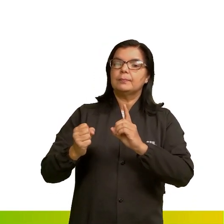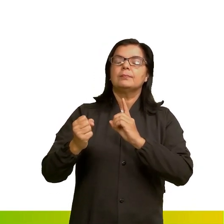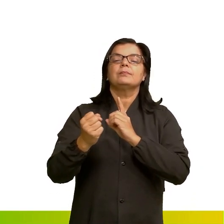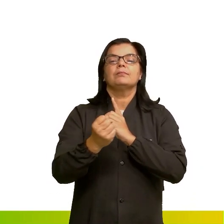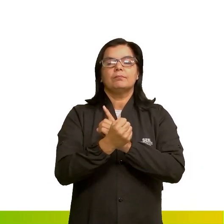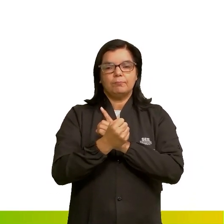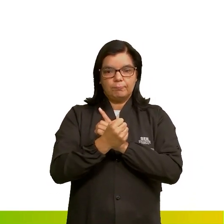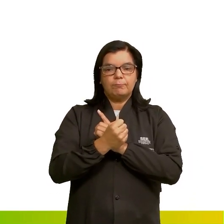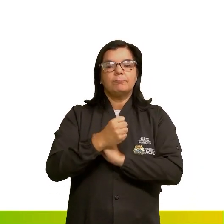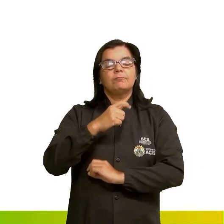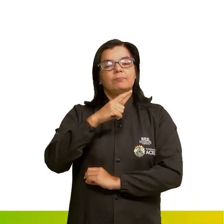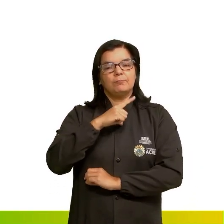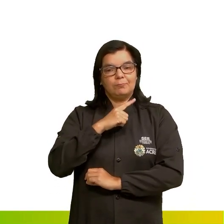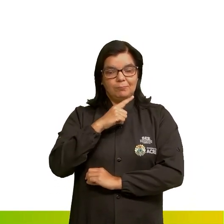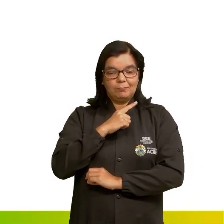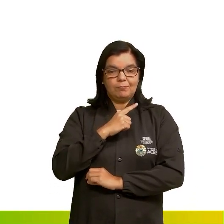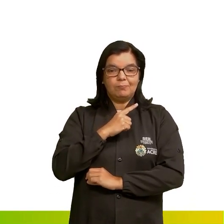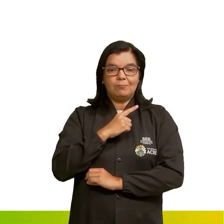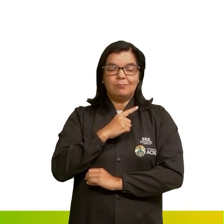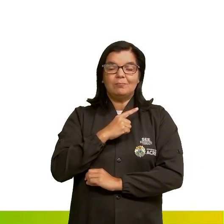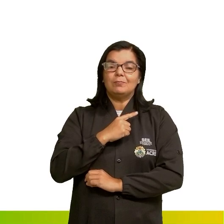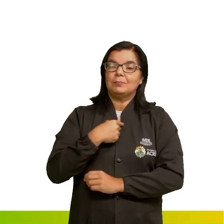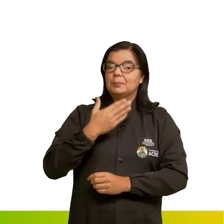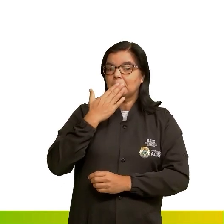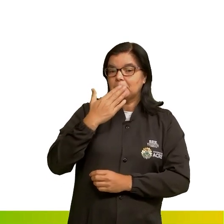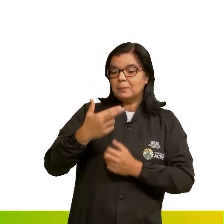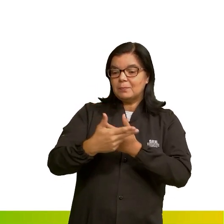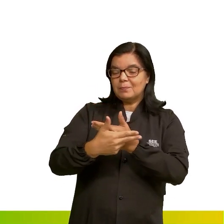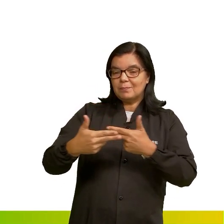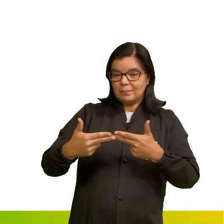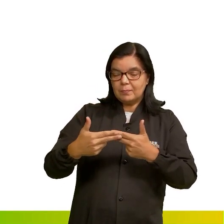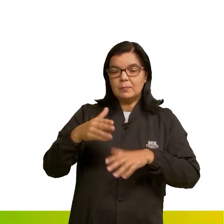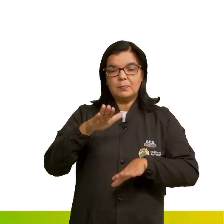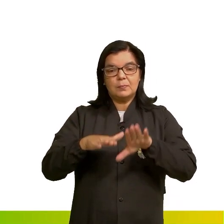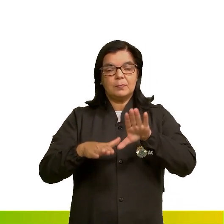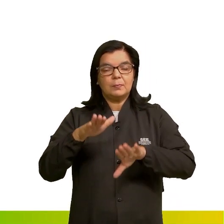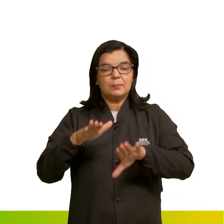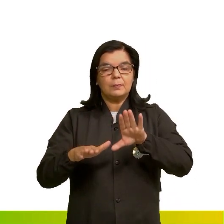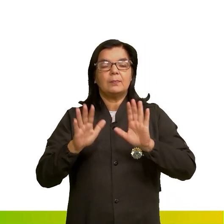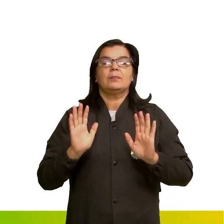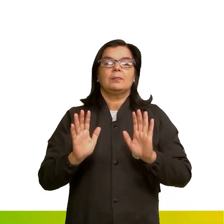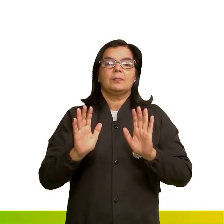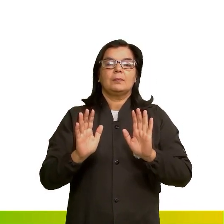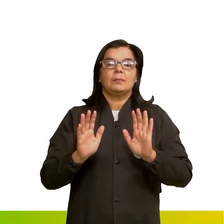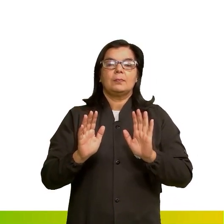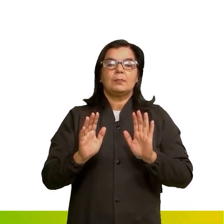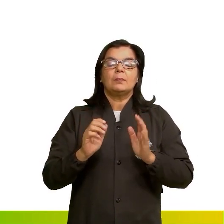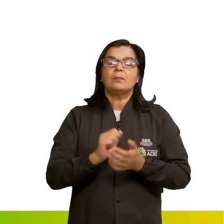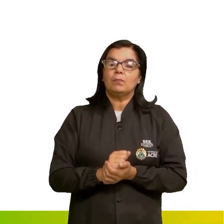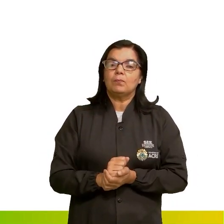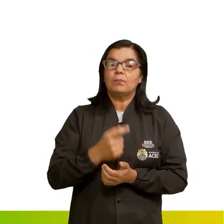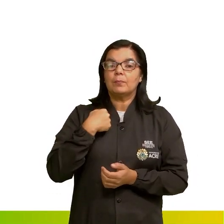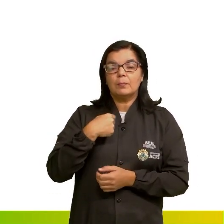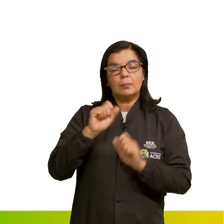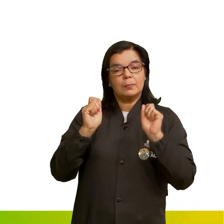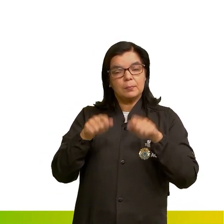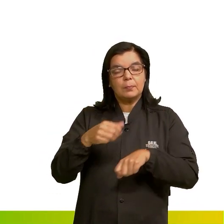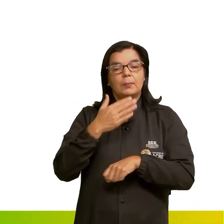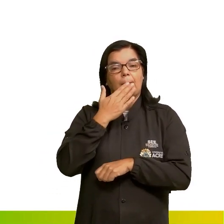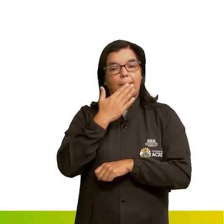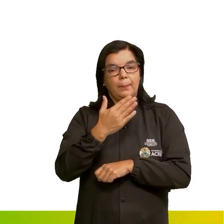ela emana demandas e muitas das vezes, para que essas demandas